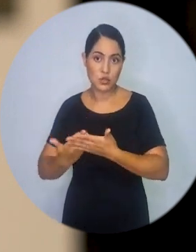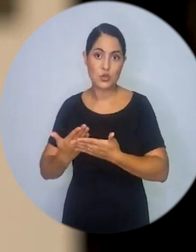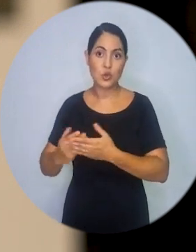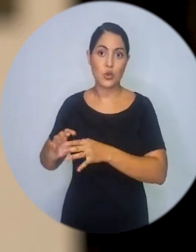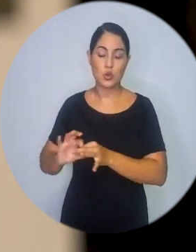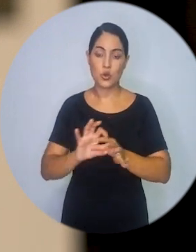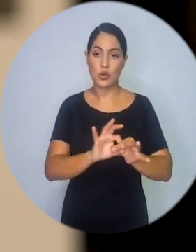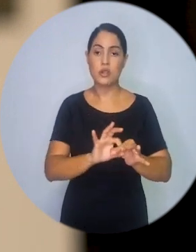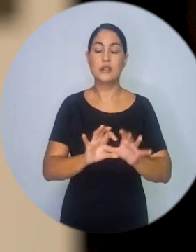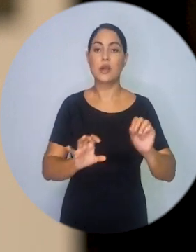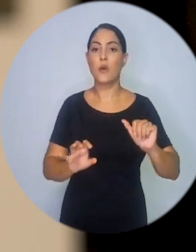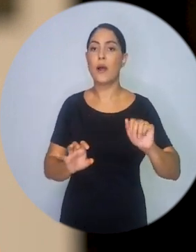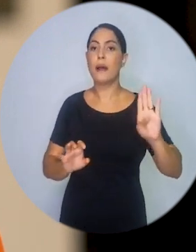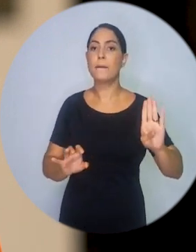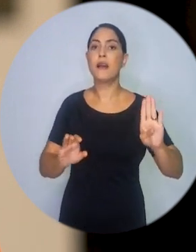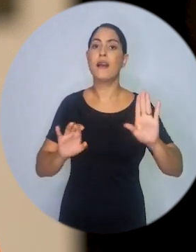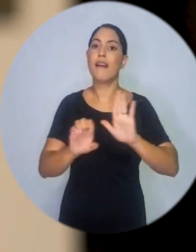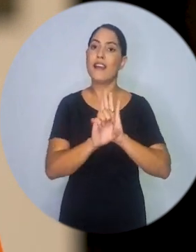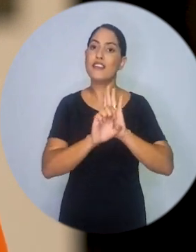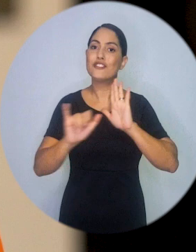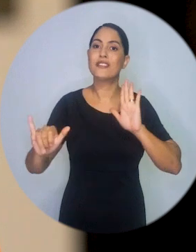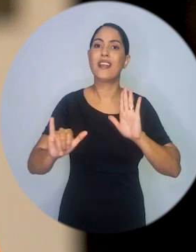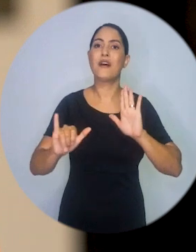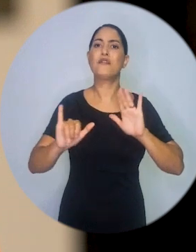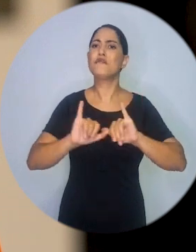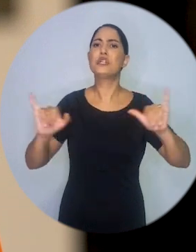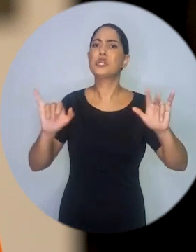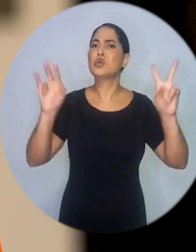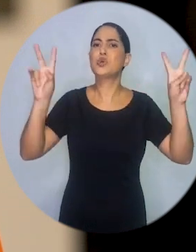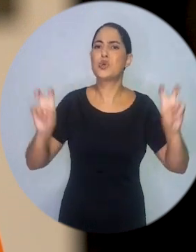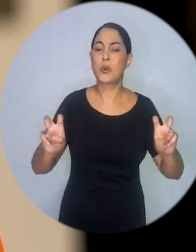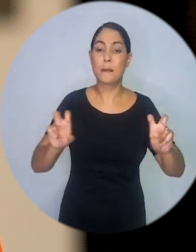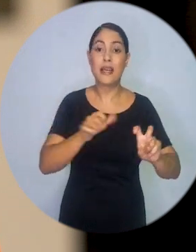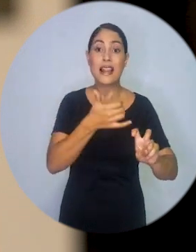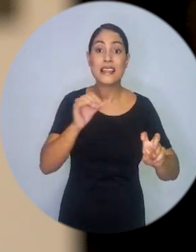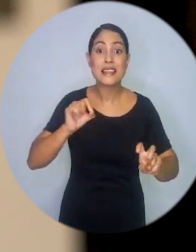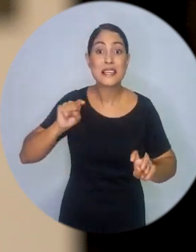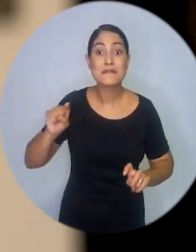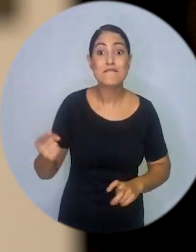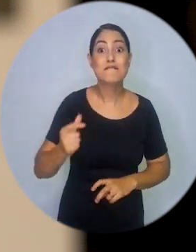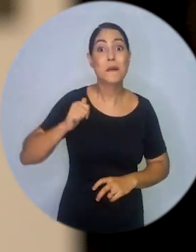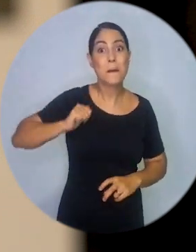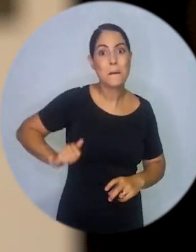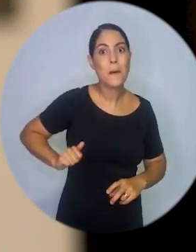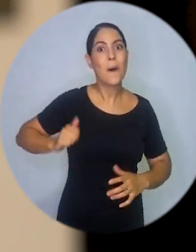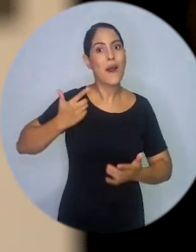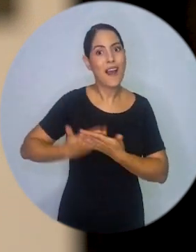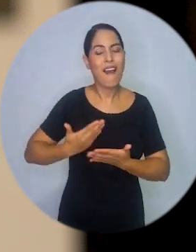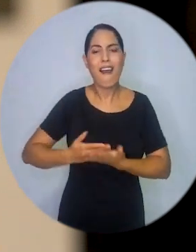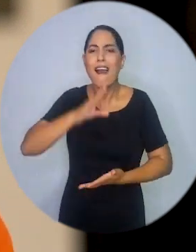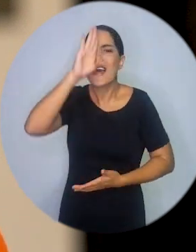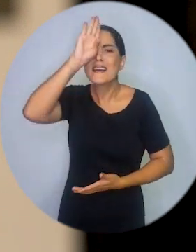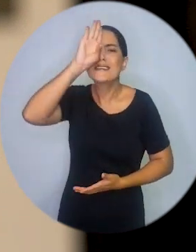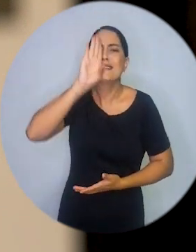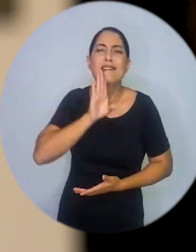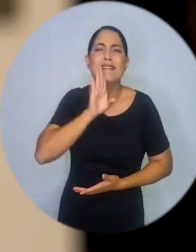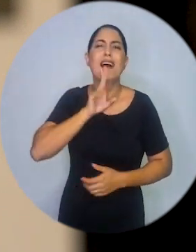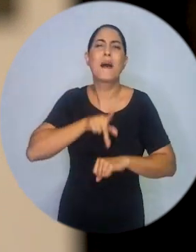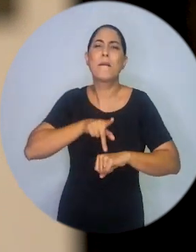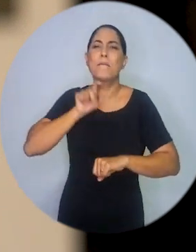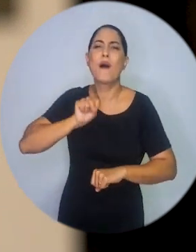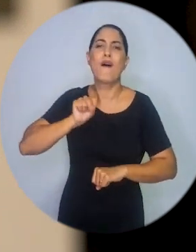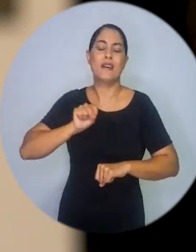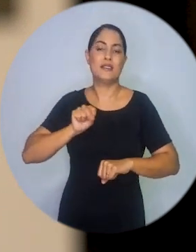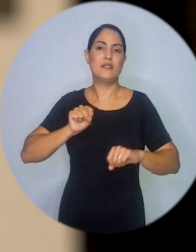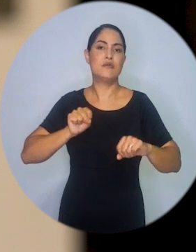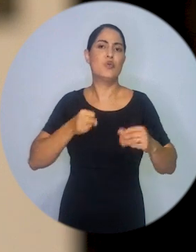Nacional, braço educacional do Conselho Federal da OAB, lançou um edital para ofertar mais de 10 mil bolsas de estudo totalmente